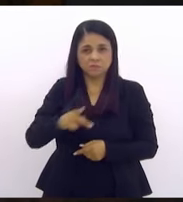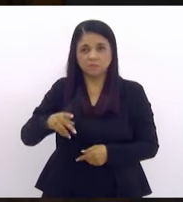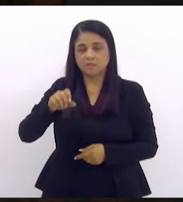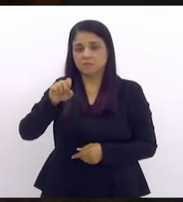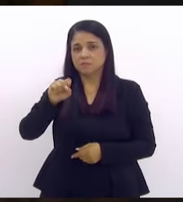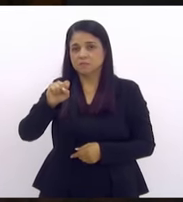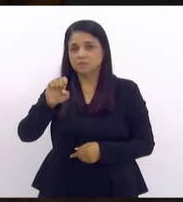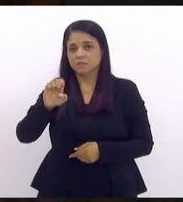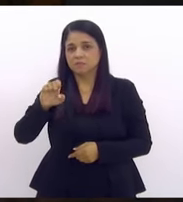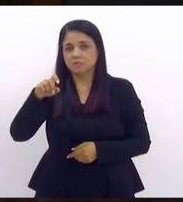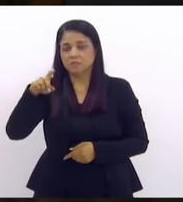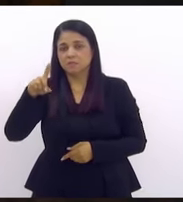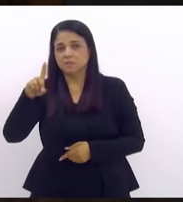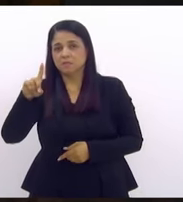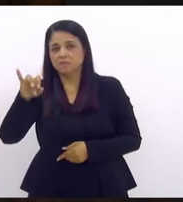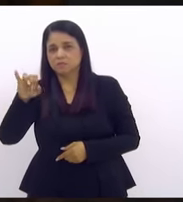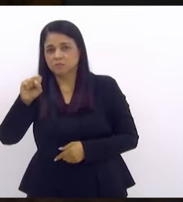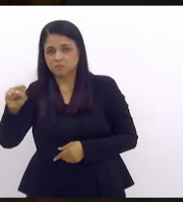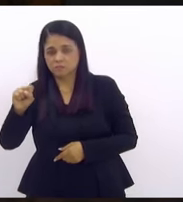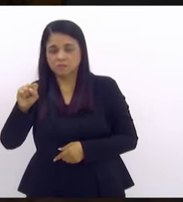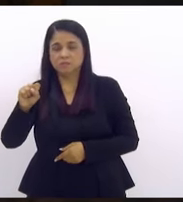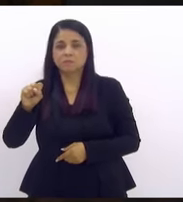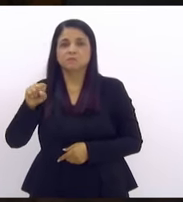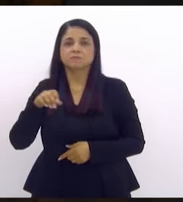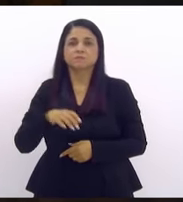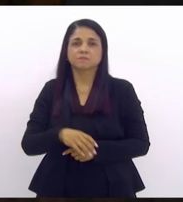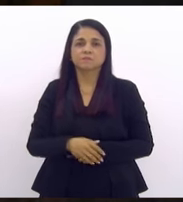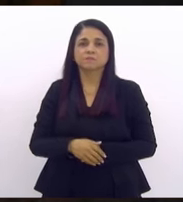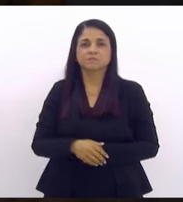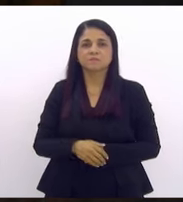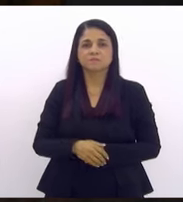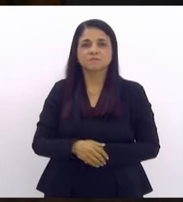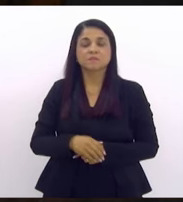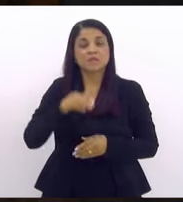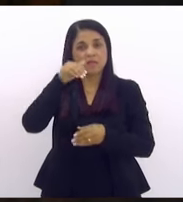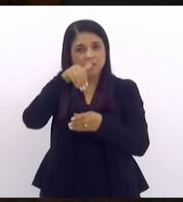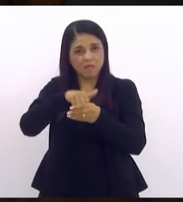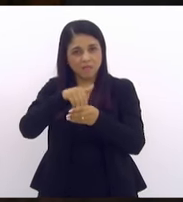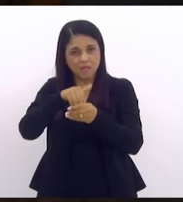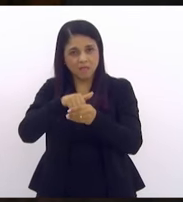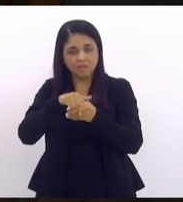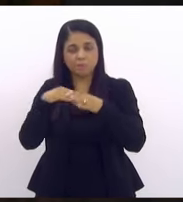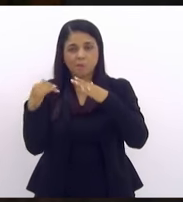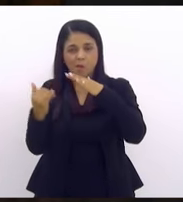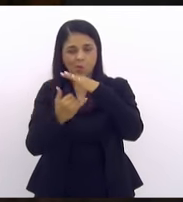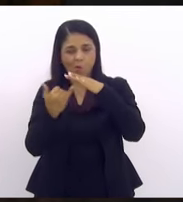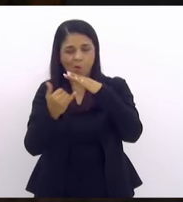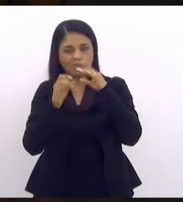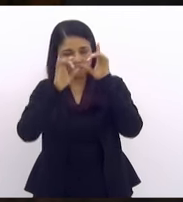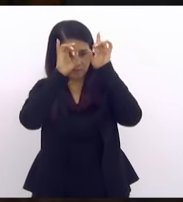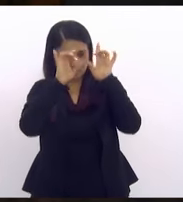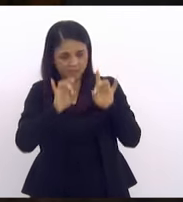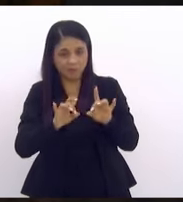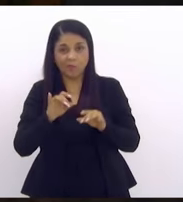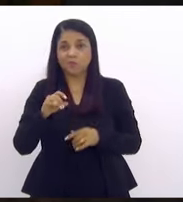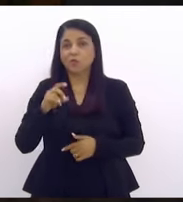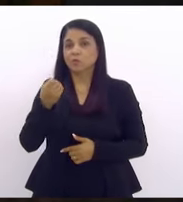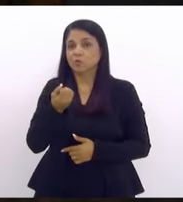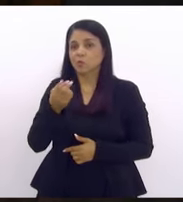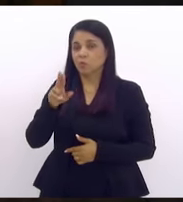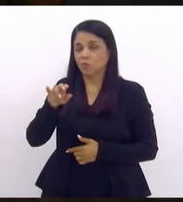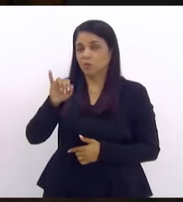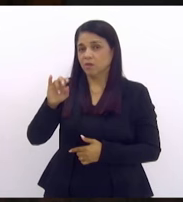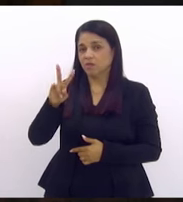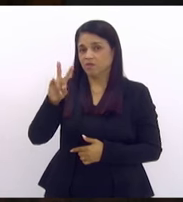sessão especializada em dissídios individuais e eleito para o órgão especial Dr Ivan alemão é